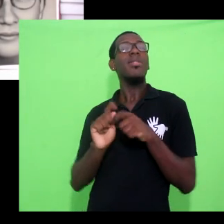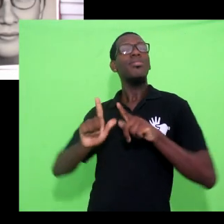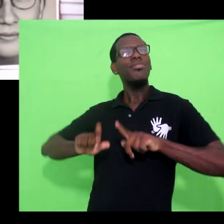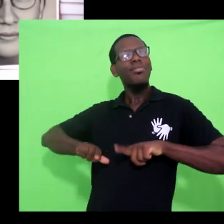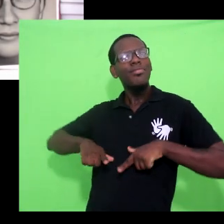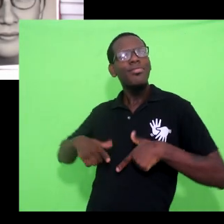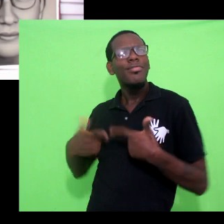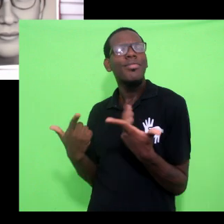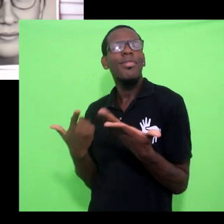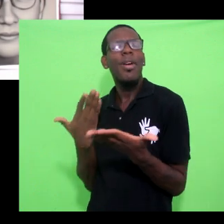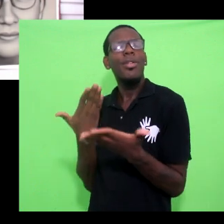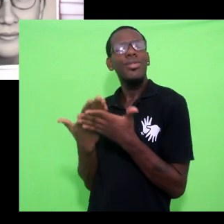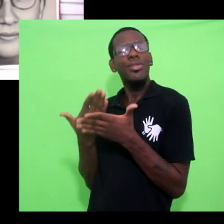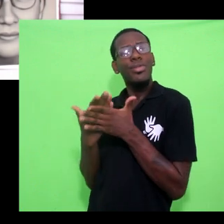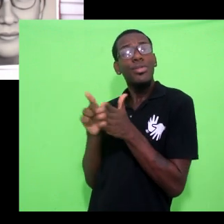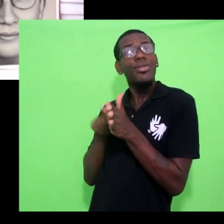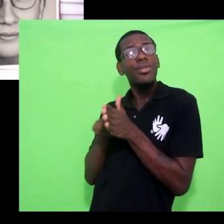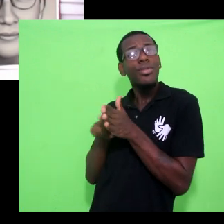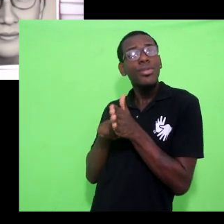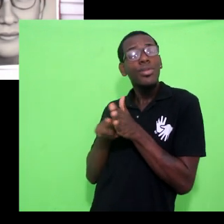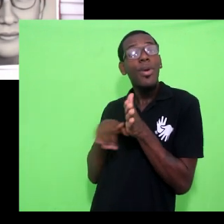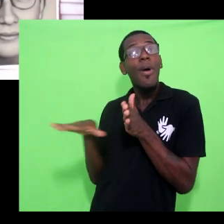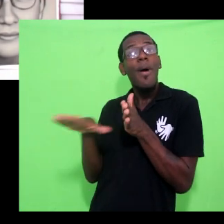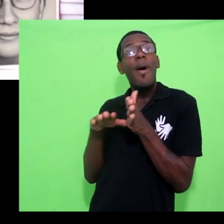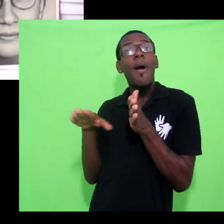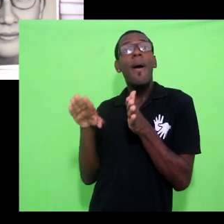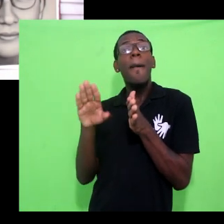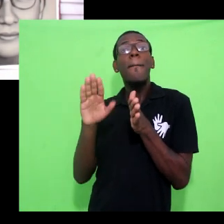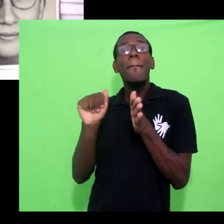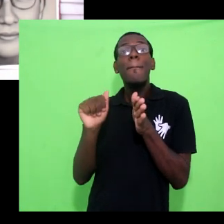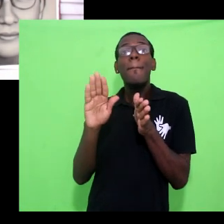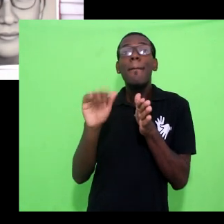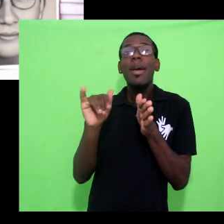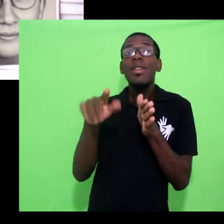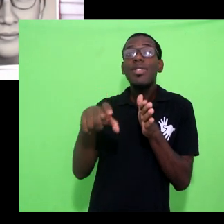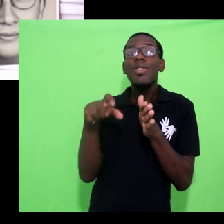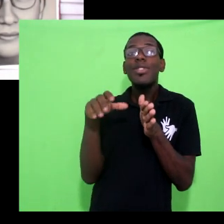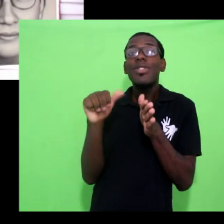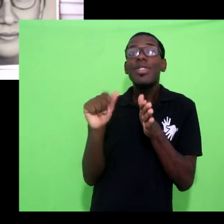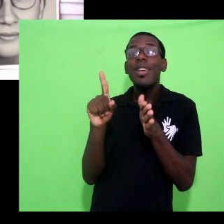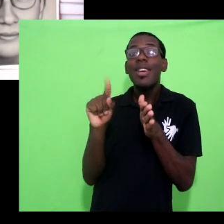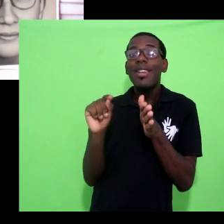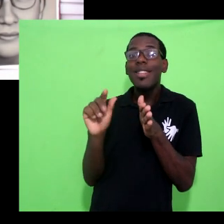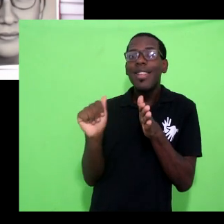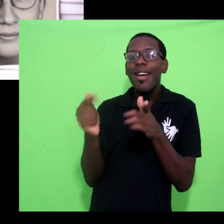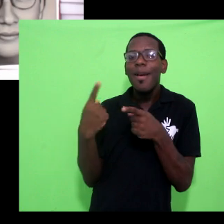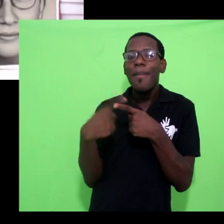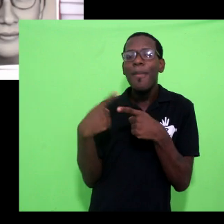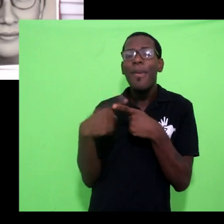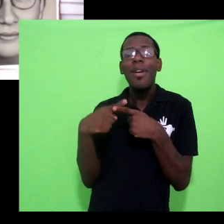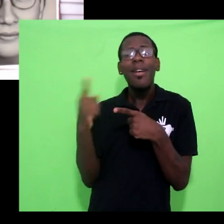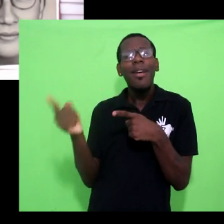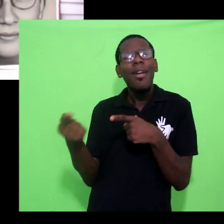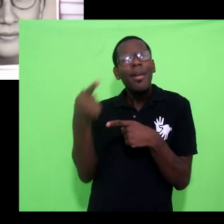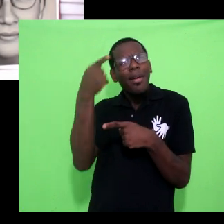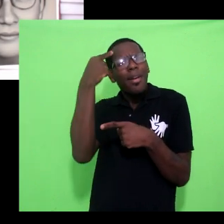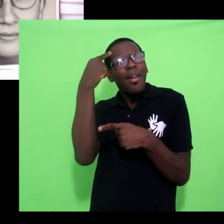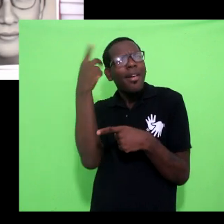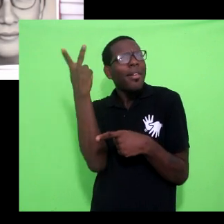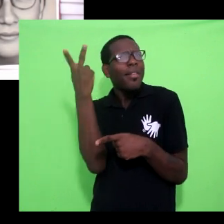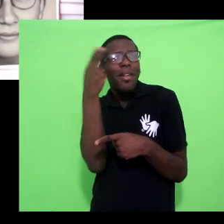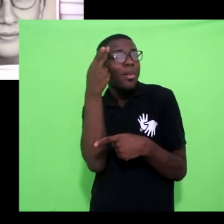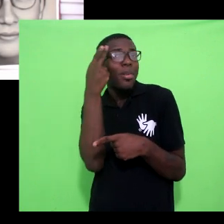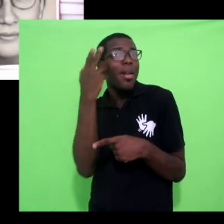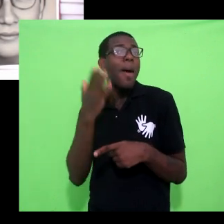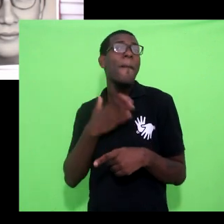Desde o final dos anos 90, eu já vinha realizando incursões, né, estudos